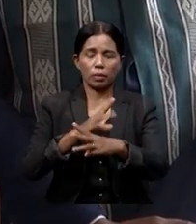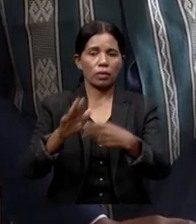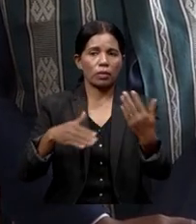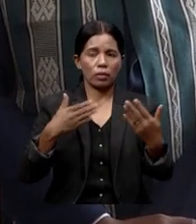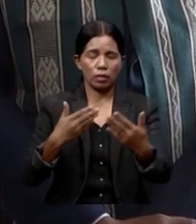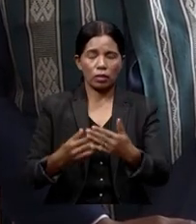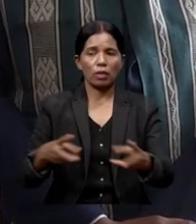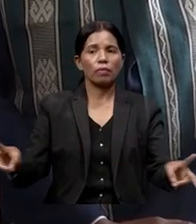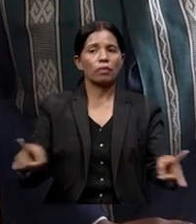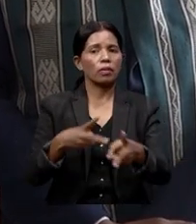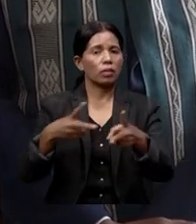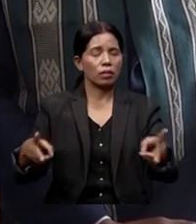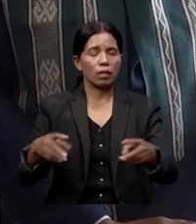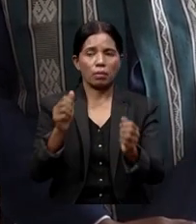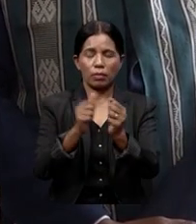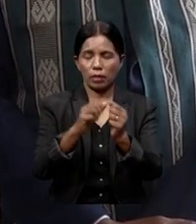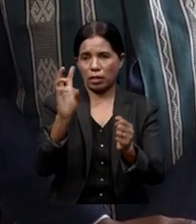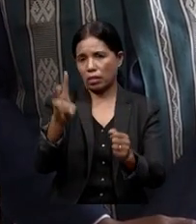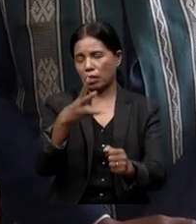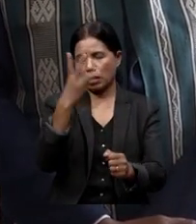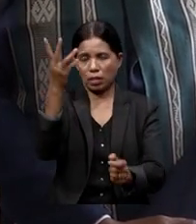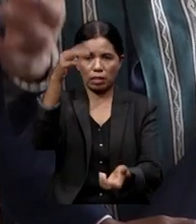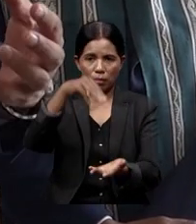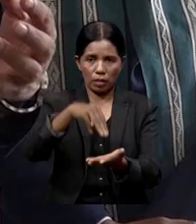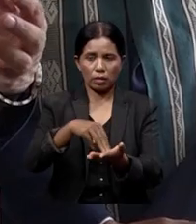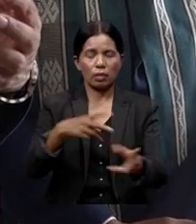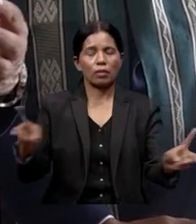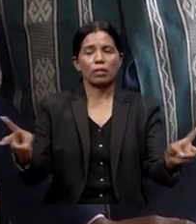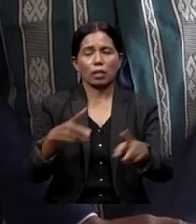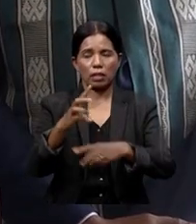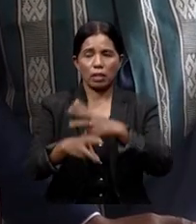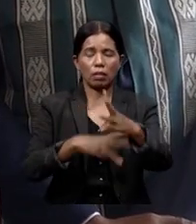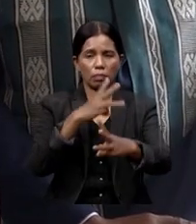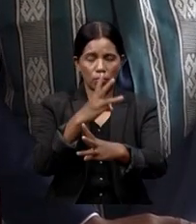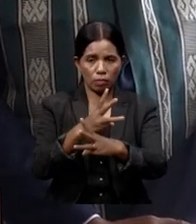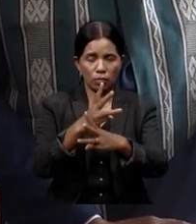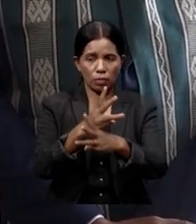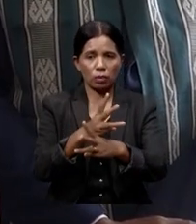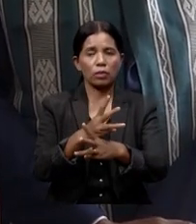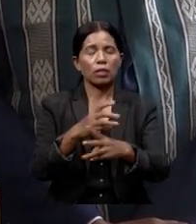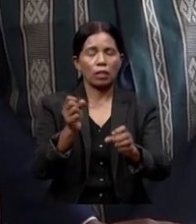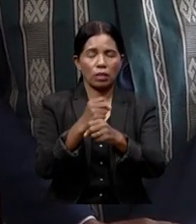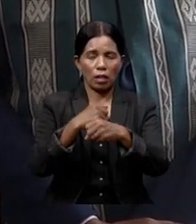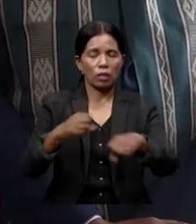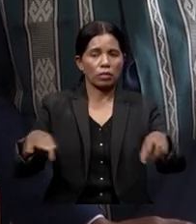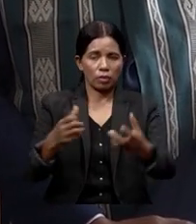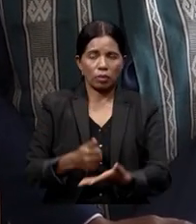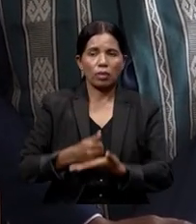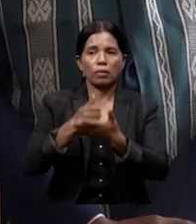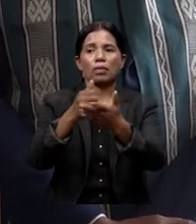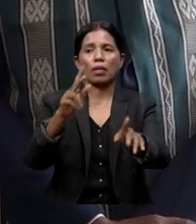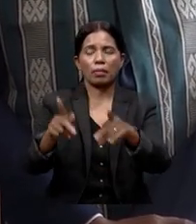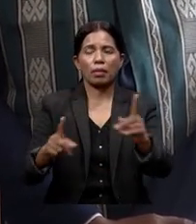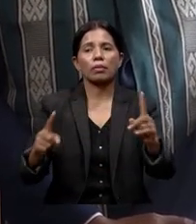volta de voluntário né 16 milhões voluntário né bem que o mundo né para ao serviço humanitário né também mas o né mas